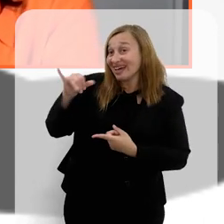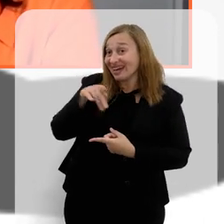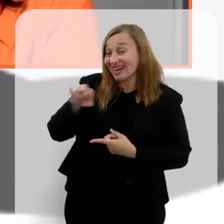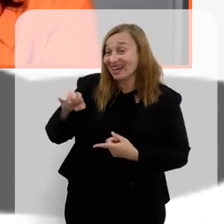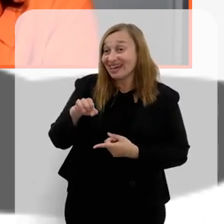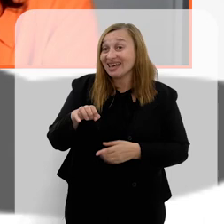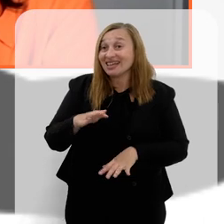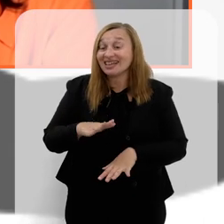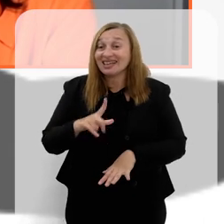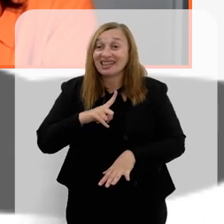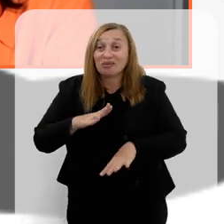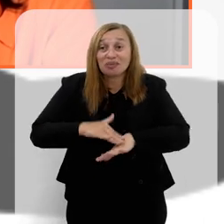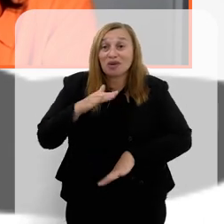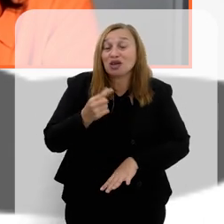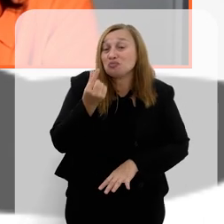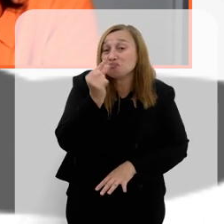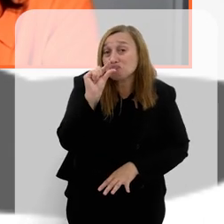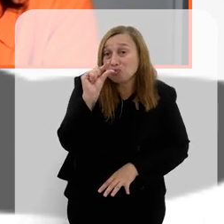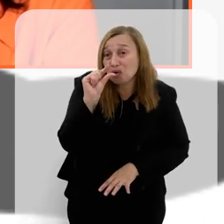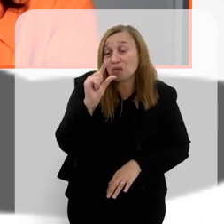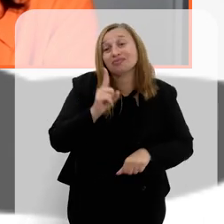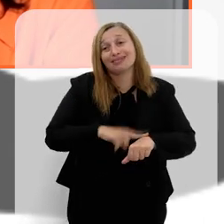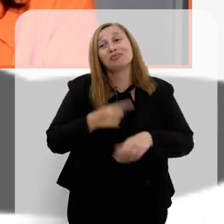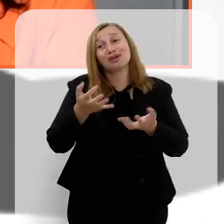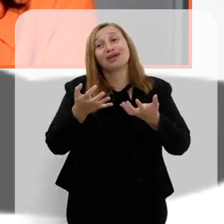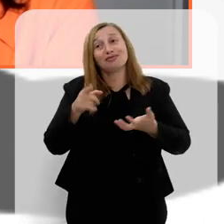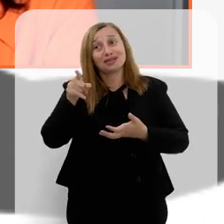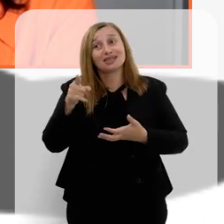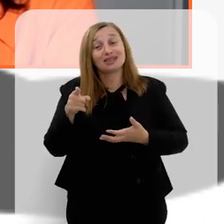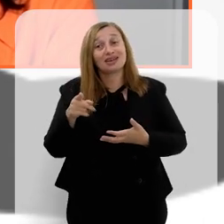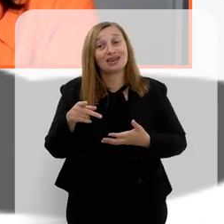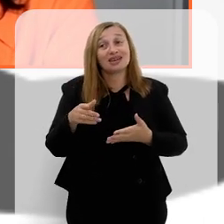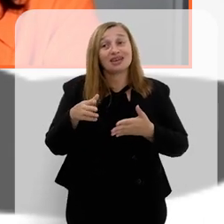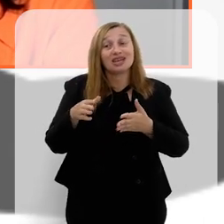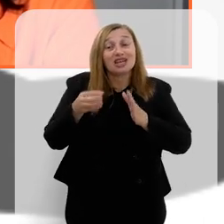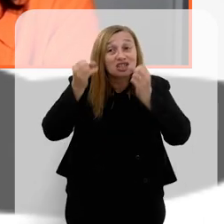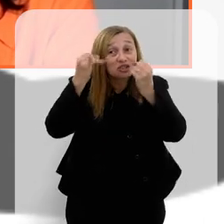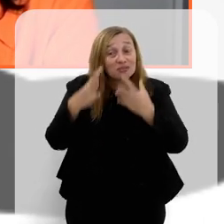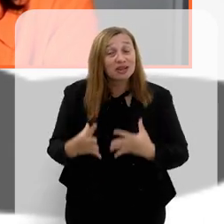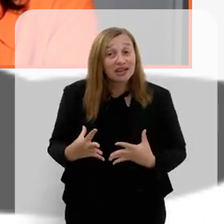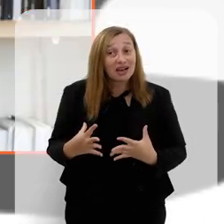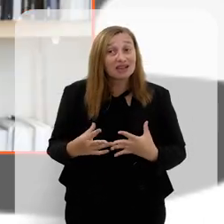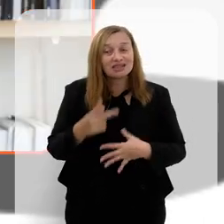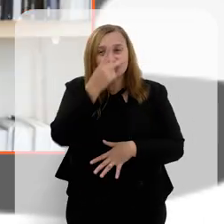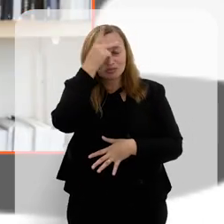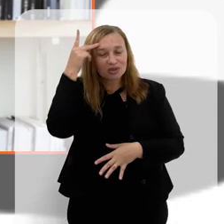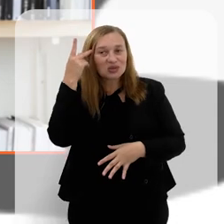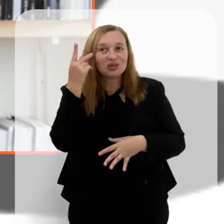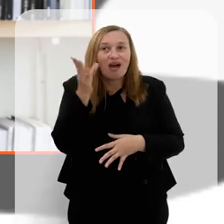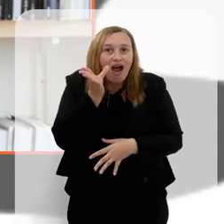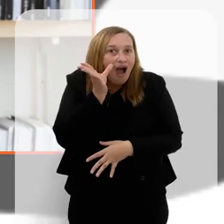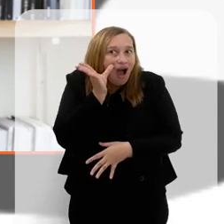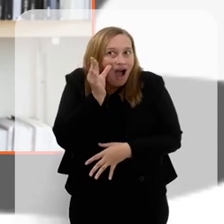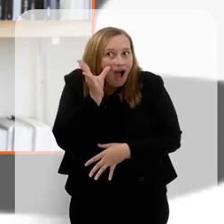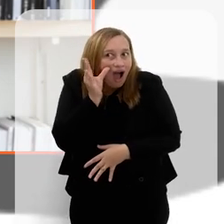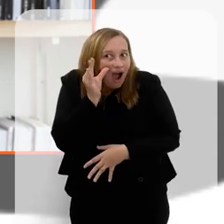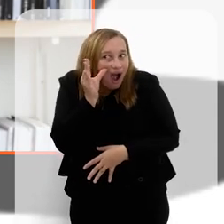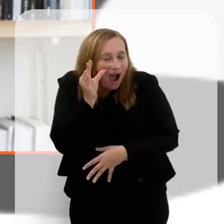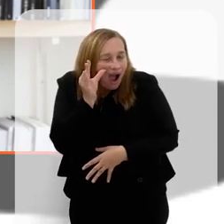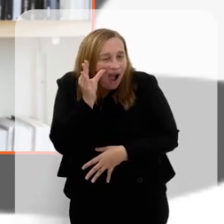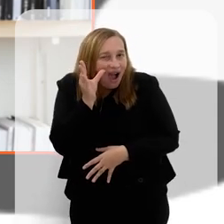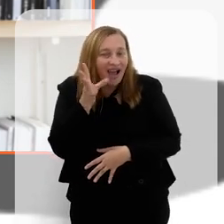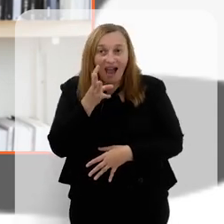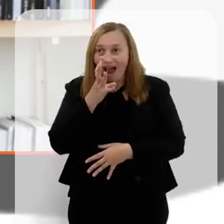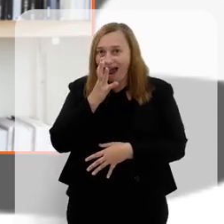Lili, nós só temos mais pouquíssimo tempo. Eu queria que você já desse um caminho para as pessoas que estão